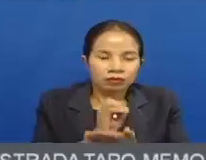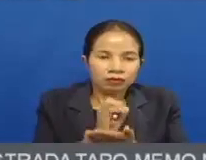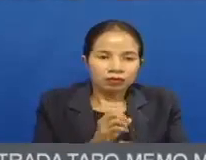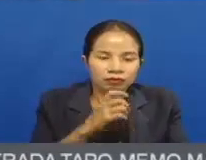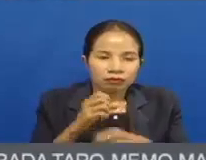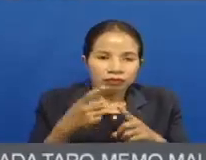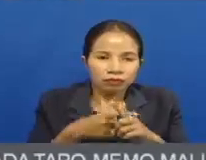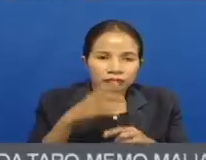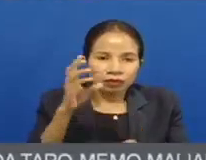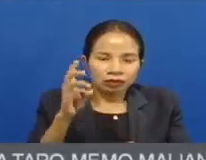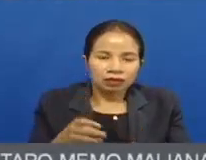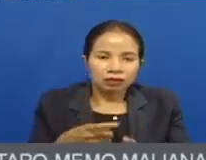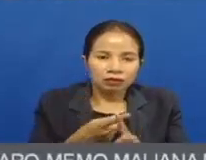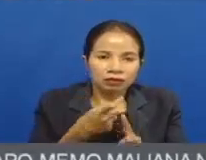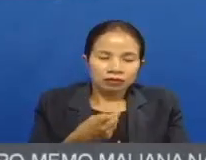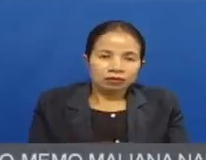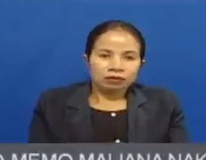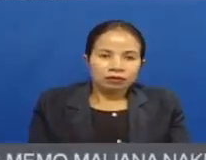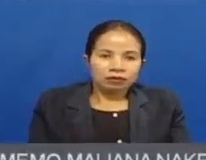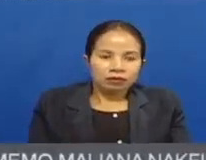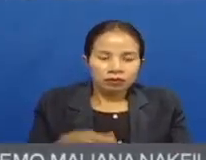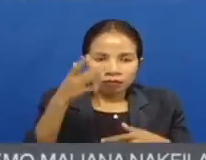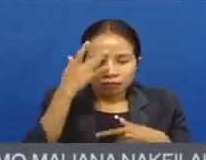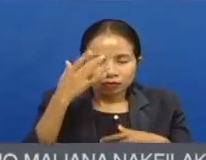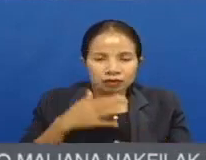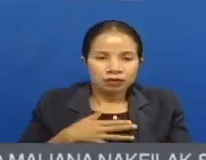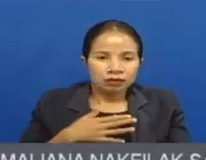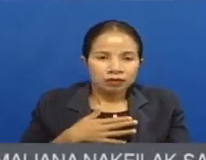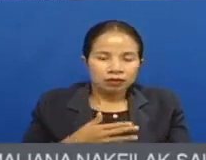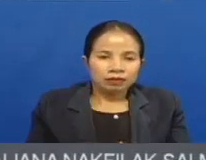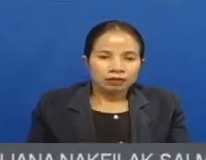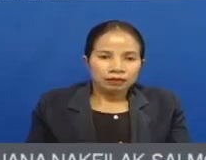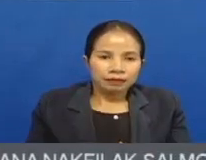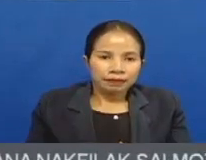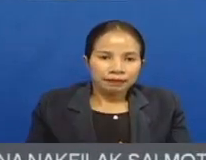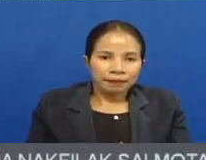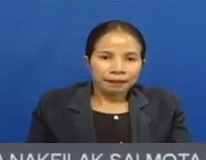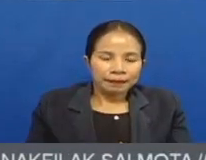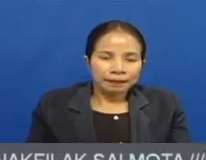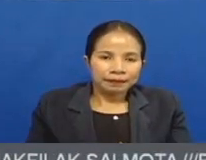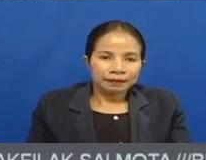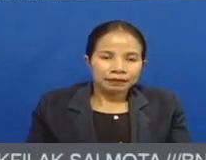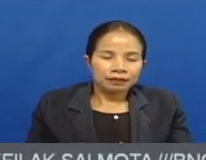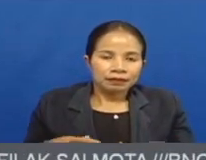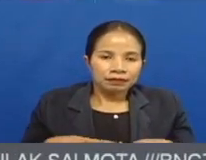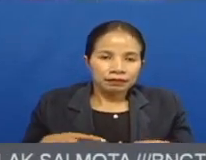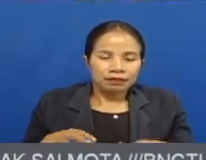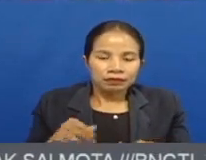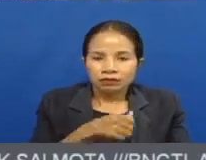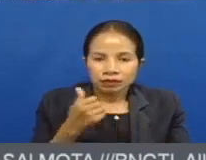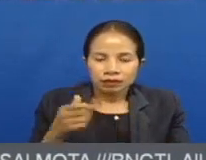período fulamen, composto se moras infecção respiratória aguda, tuir fali diária, não mora ser